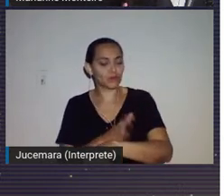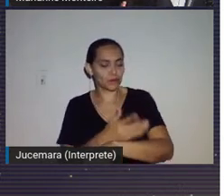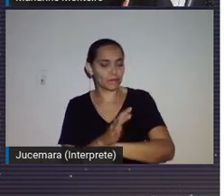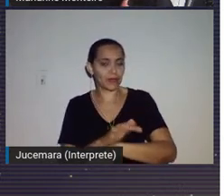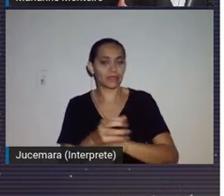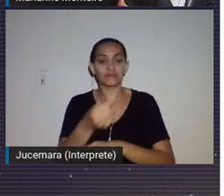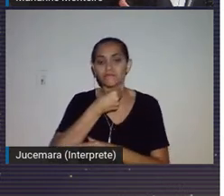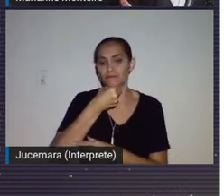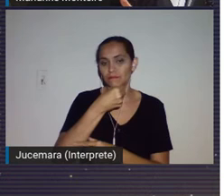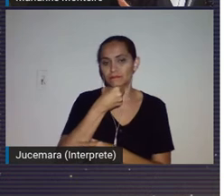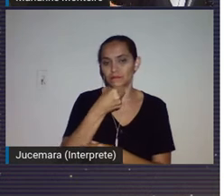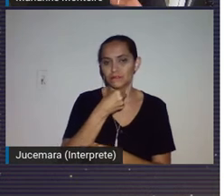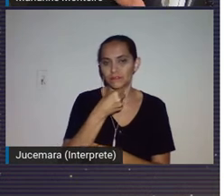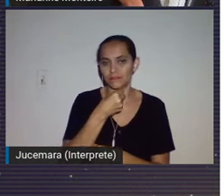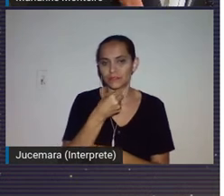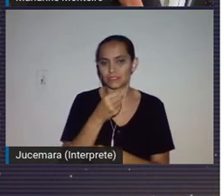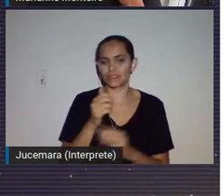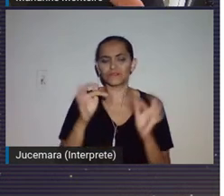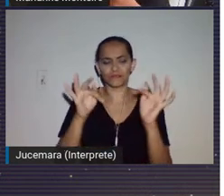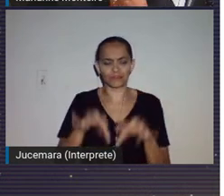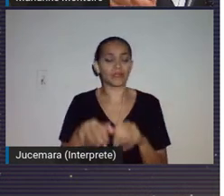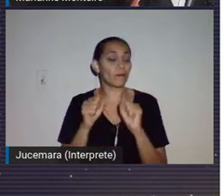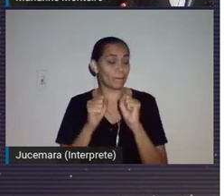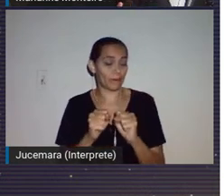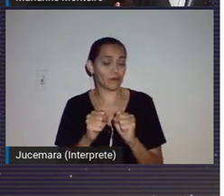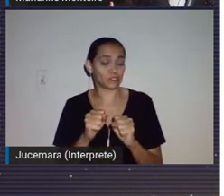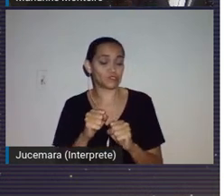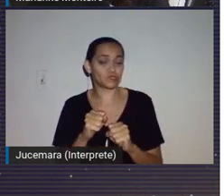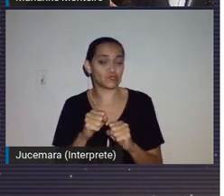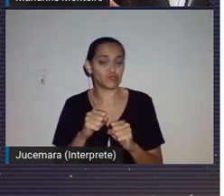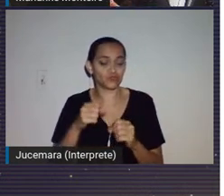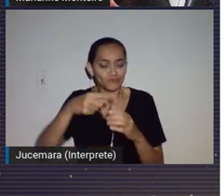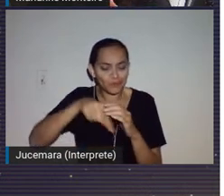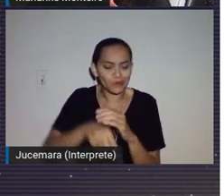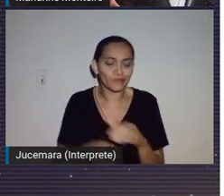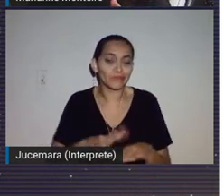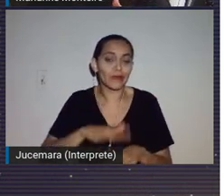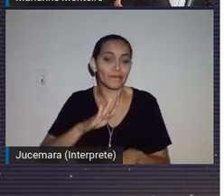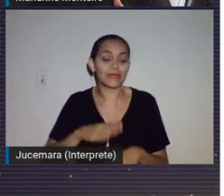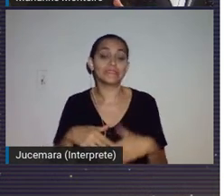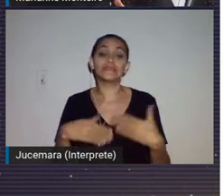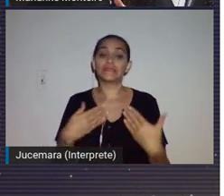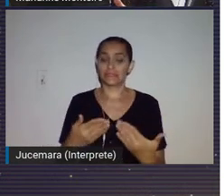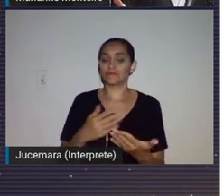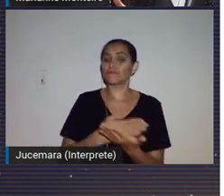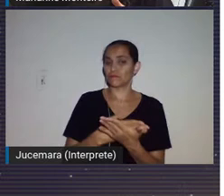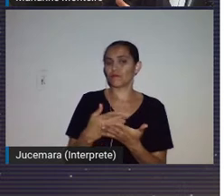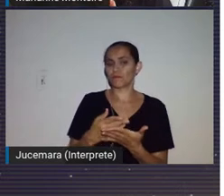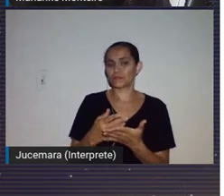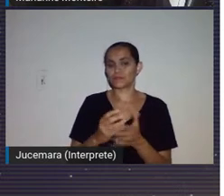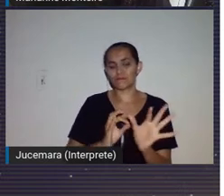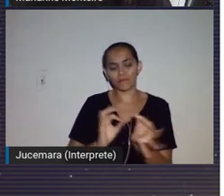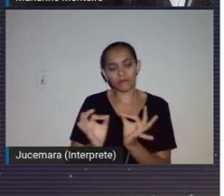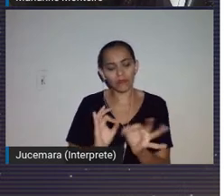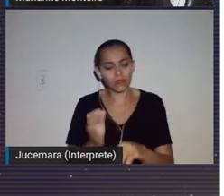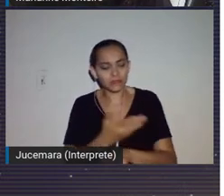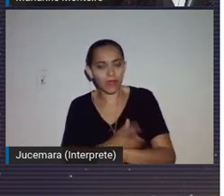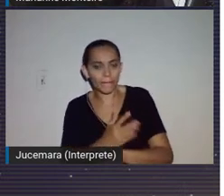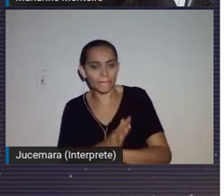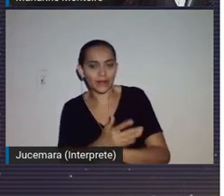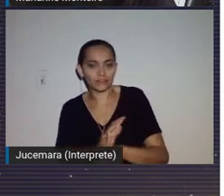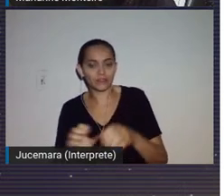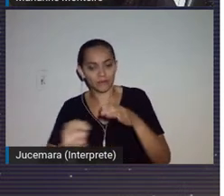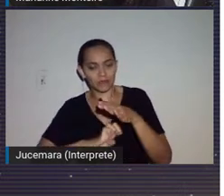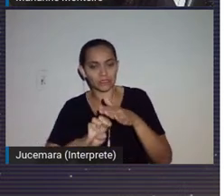conversar sobre isso mais um pouco ao final também, se for do interesse. Mas enfim, eu comecei a me preparar mais para as entrevistas, consegui passar no